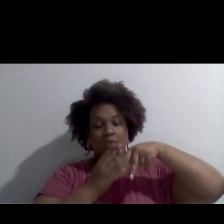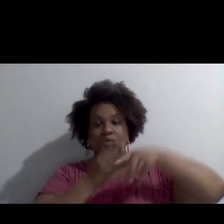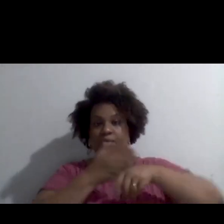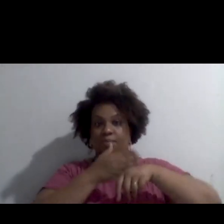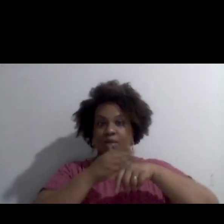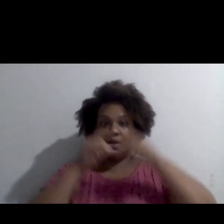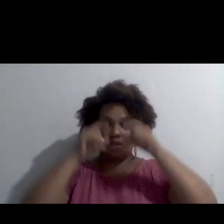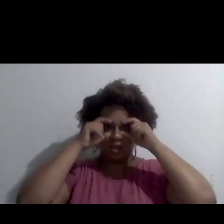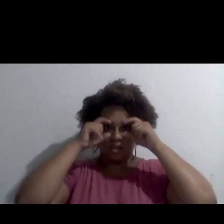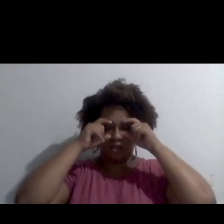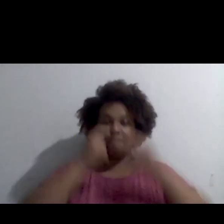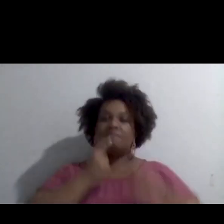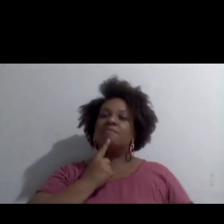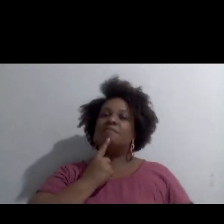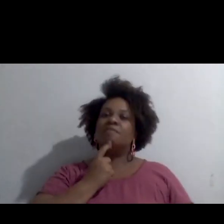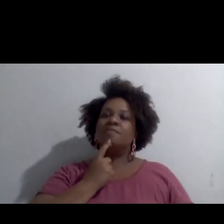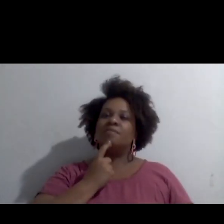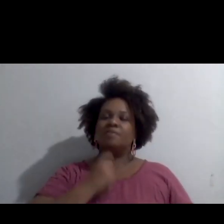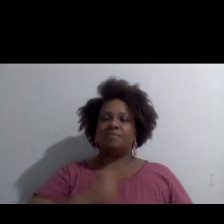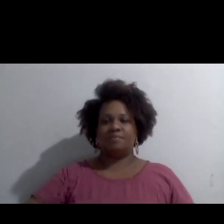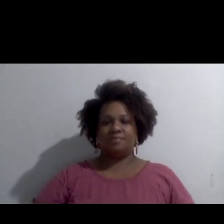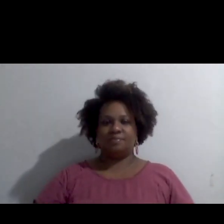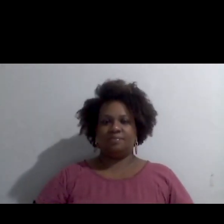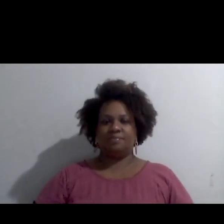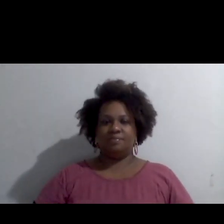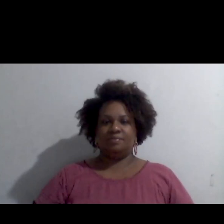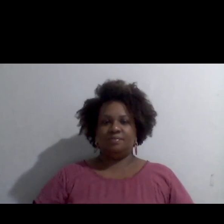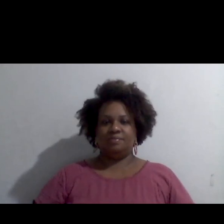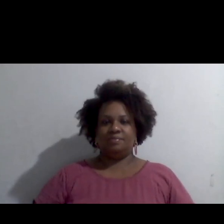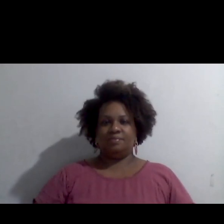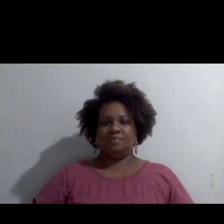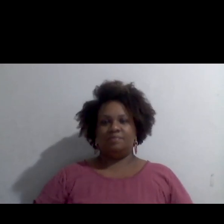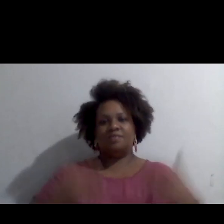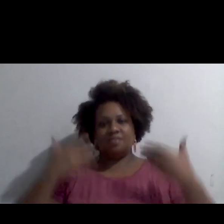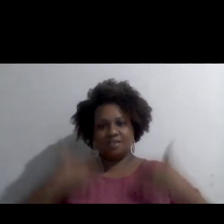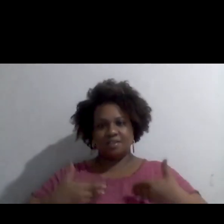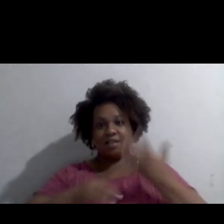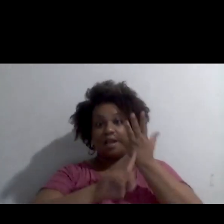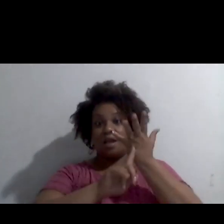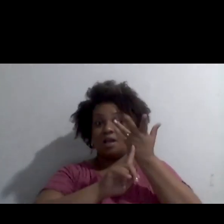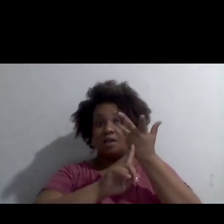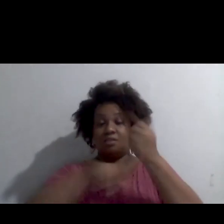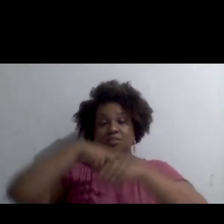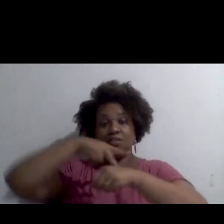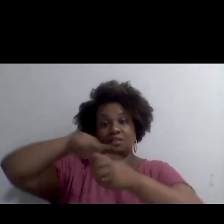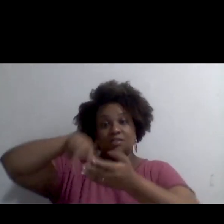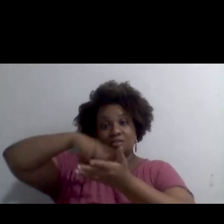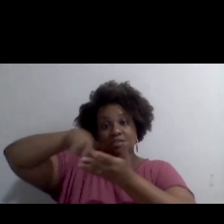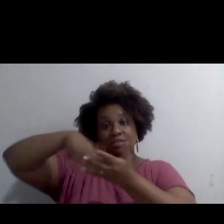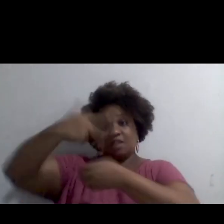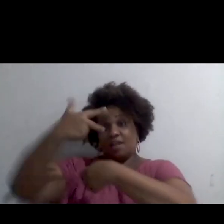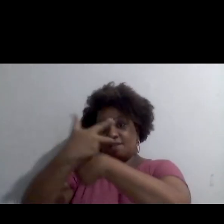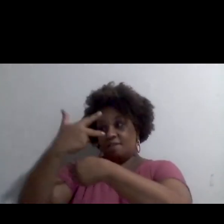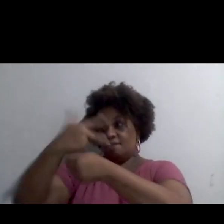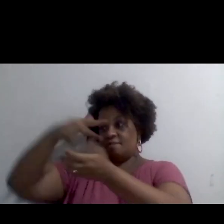vermelho. Bom, eu, né, sou artista da dança e também da videodança.